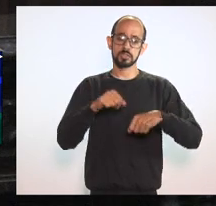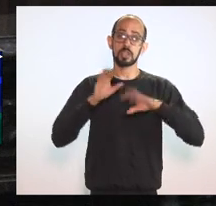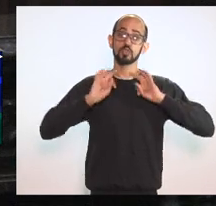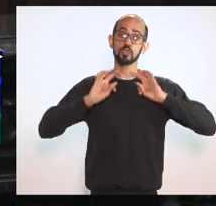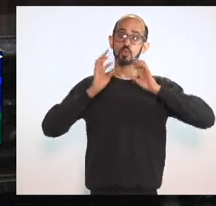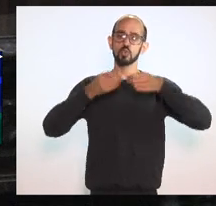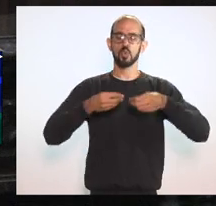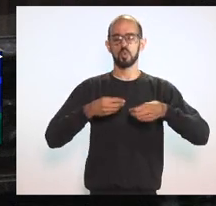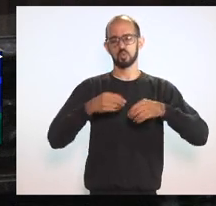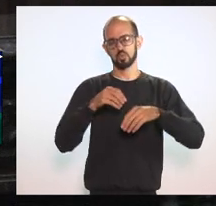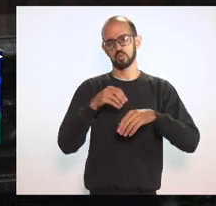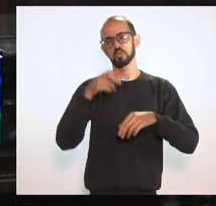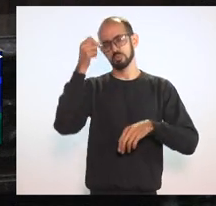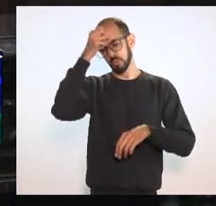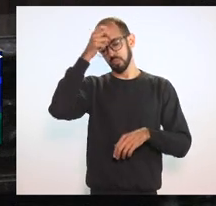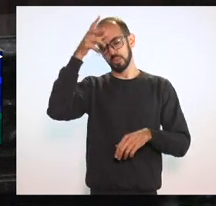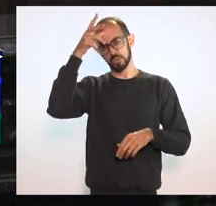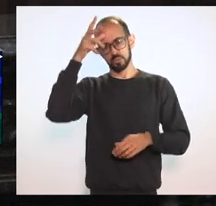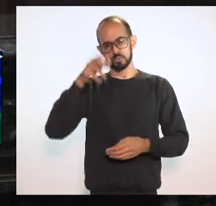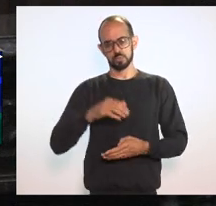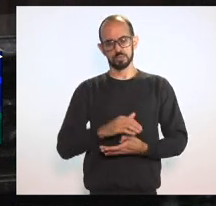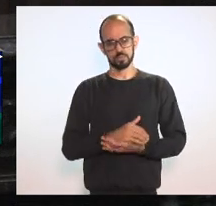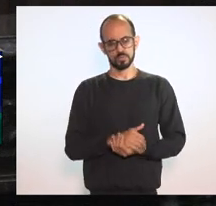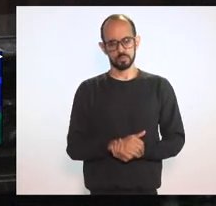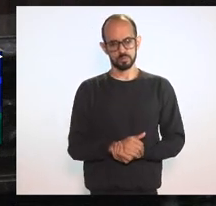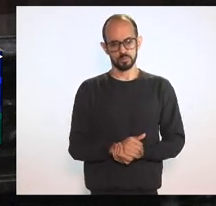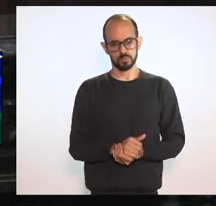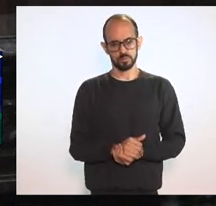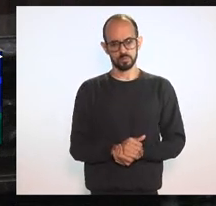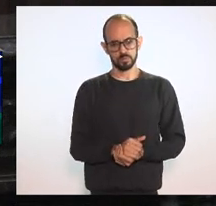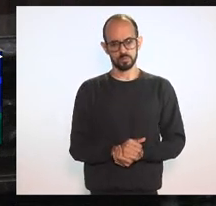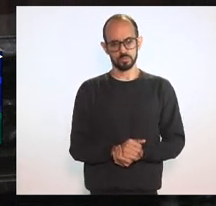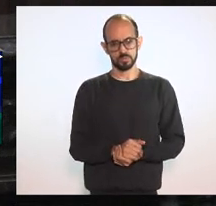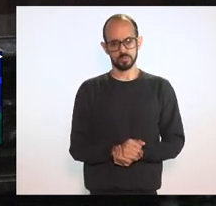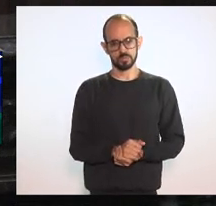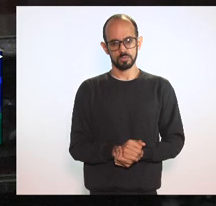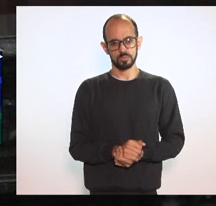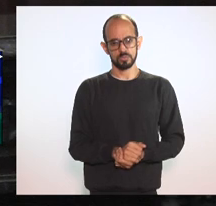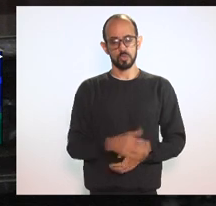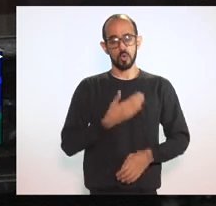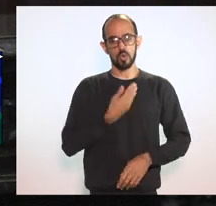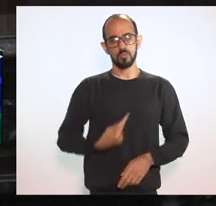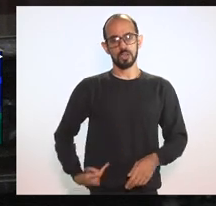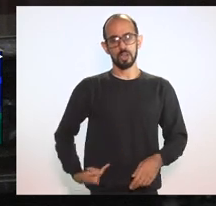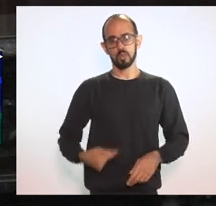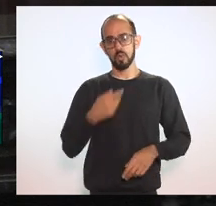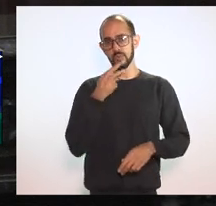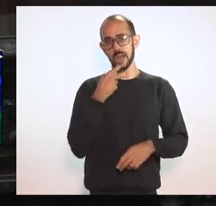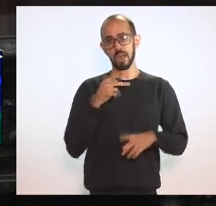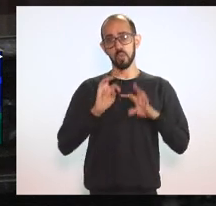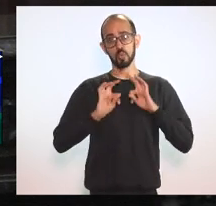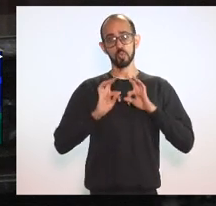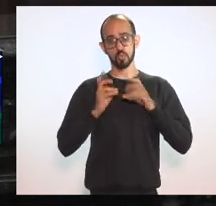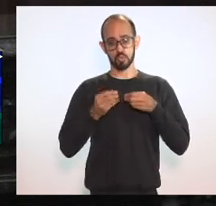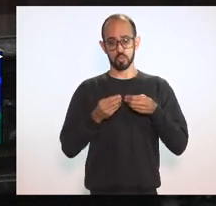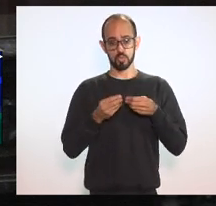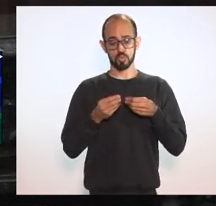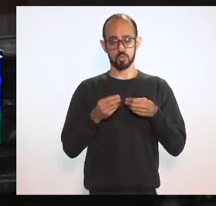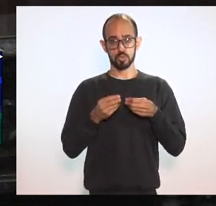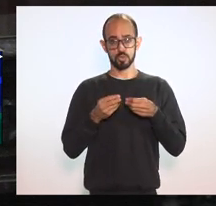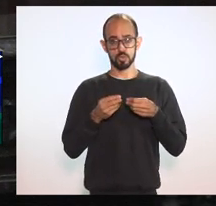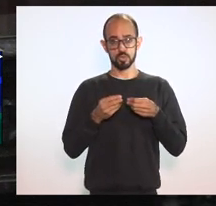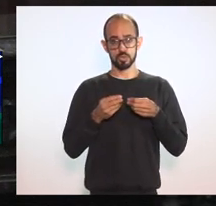todos os prefeitos e se não o governador falará com todos para ouvi-los e